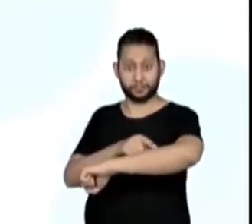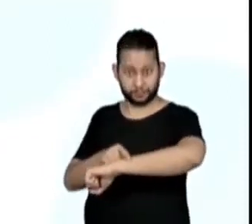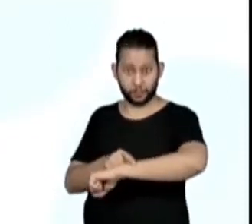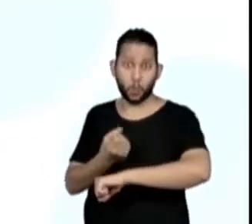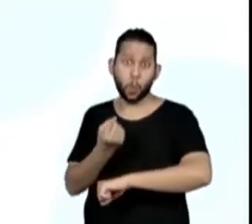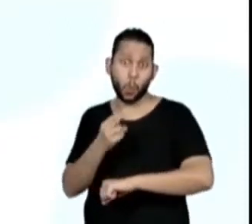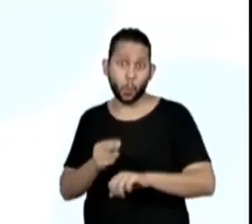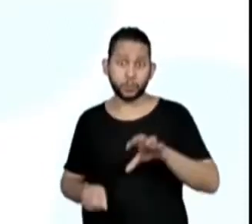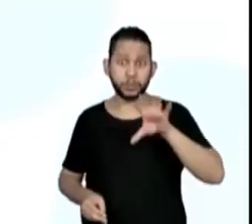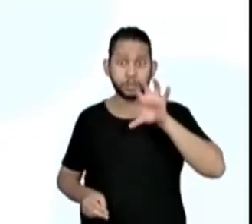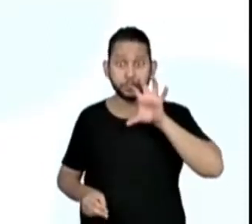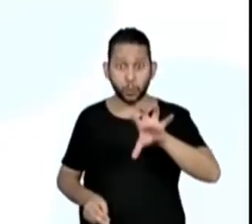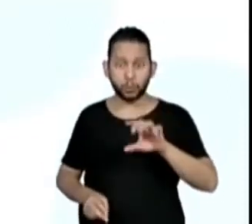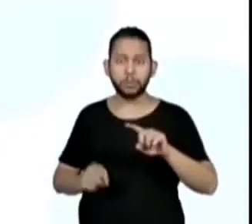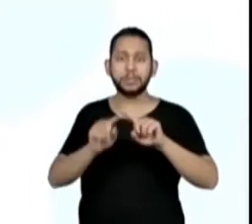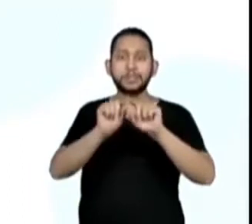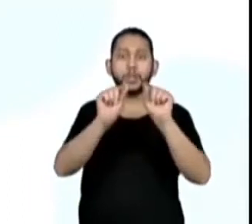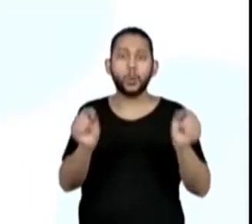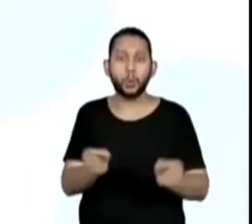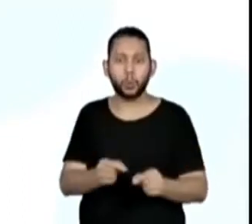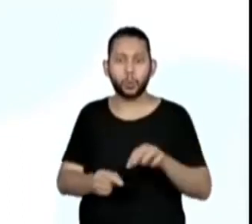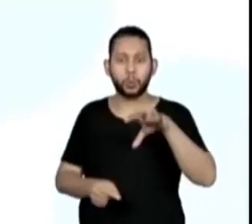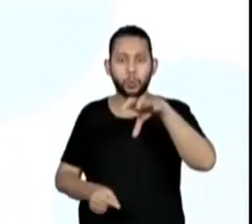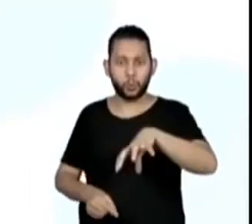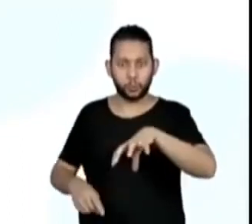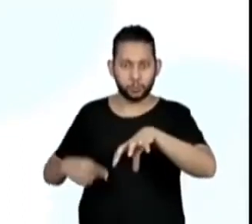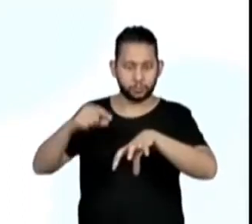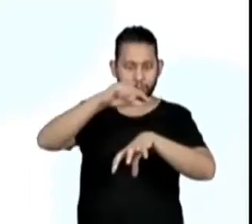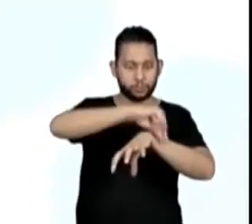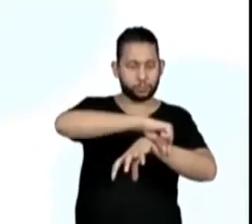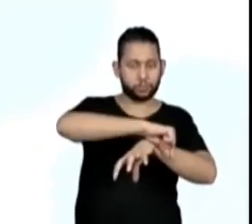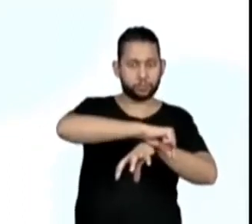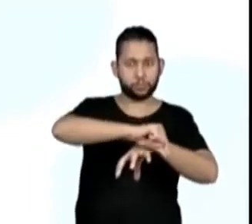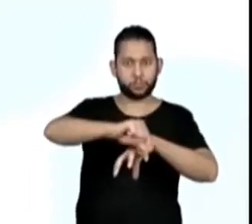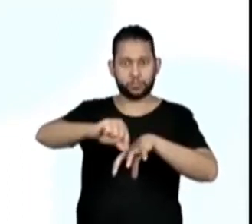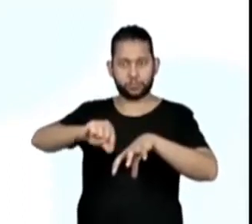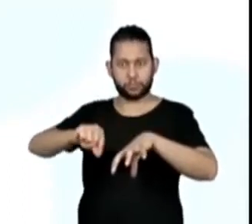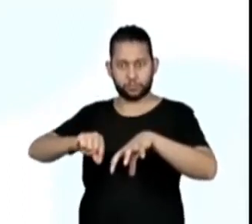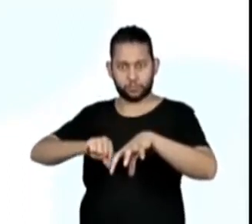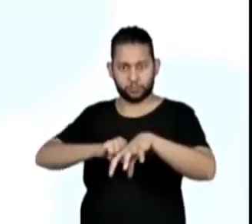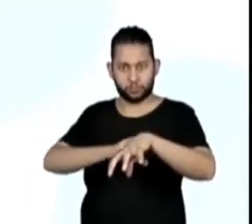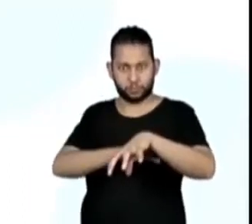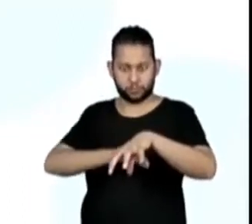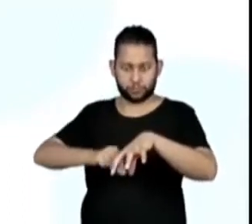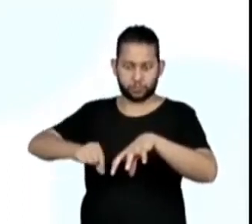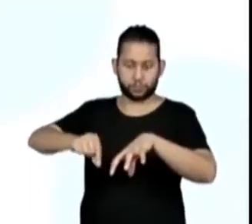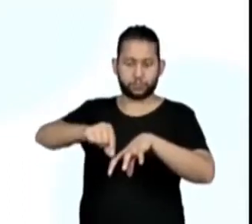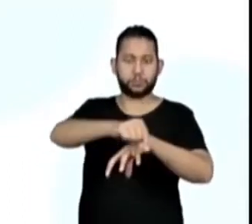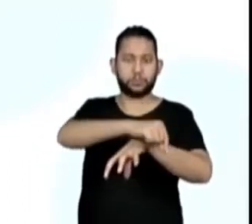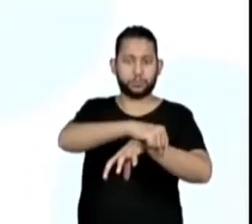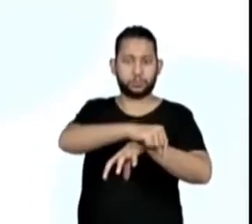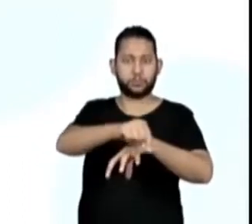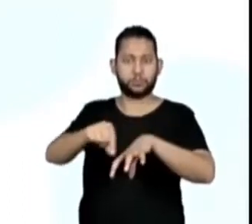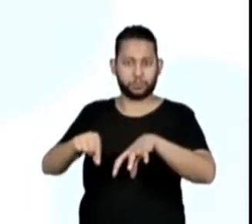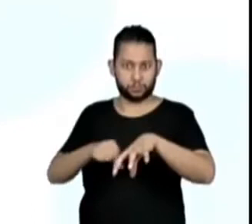circular, desenhe um círculo na folha de sulfite, tá bem? Em seguida, turma,